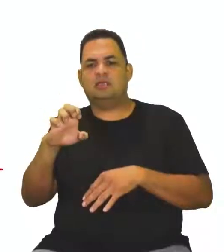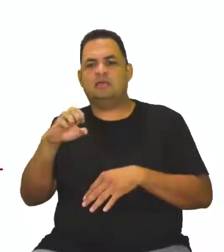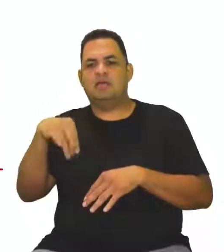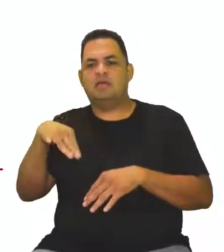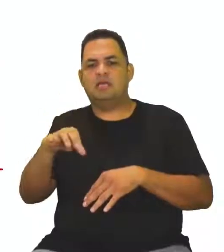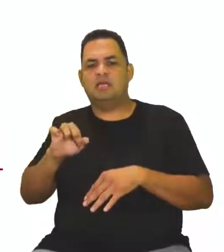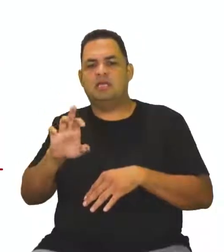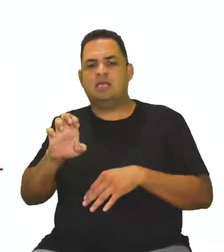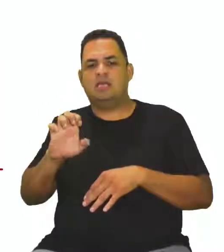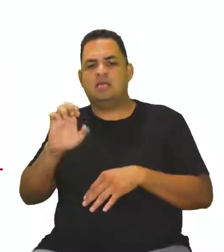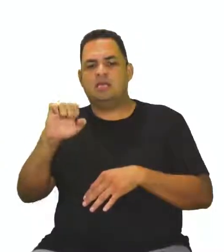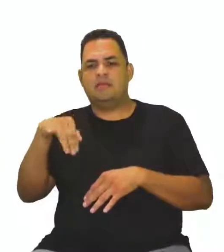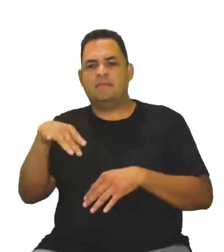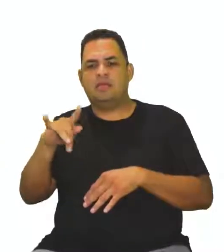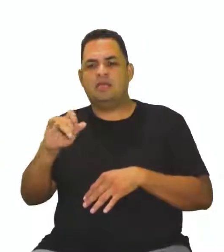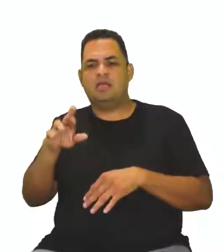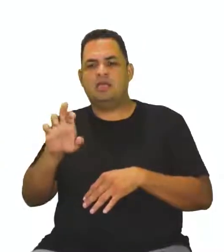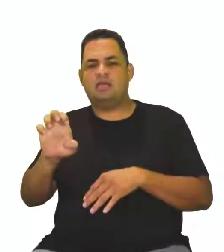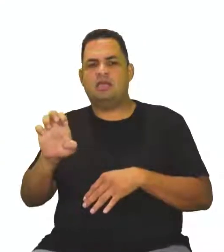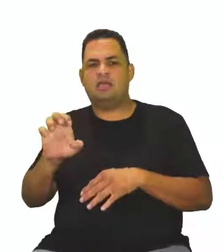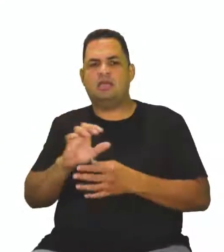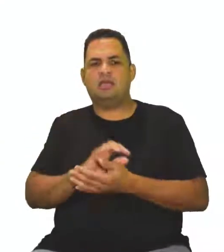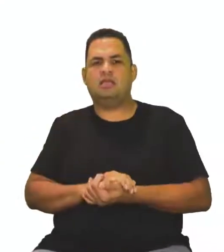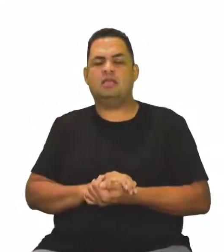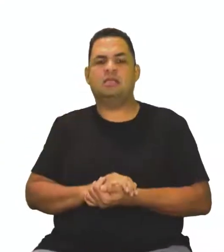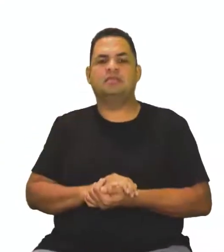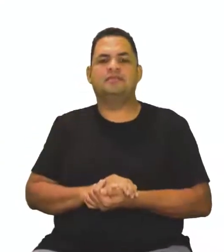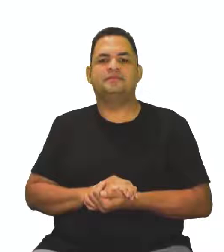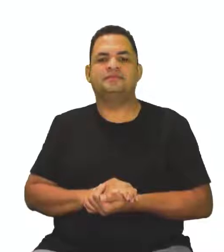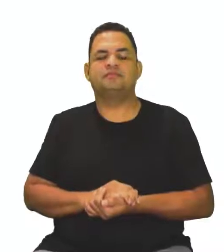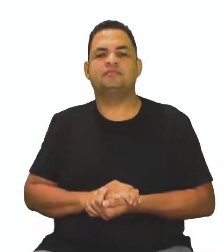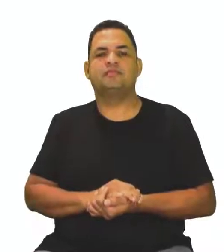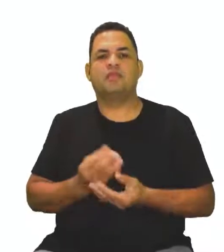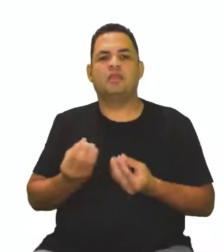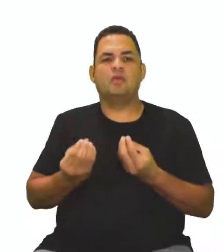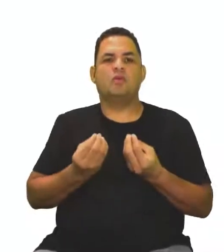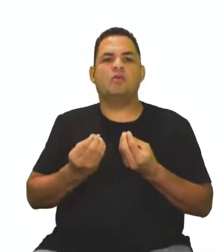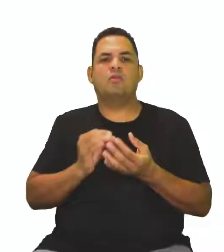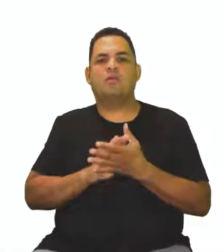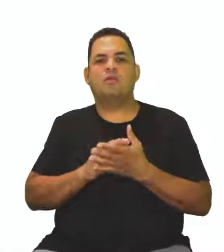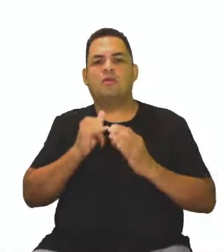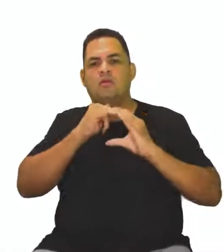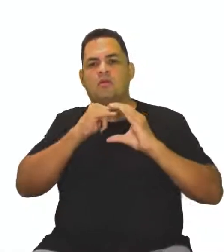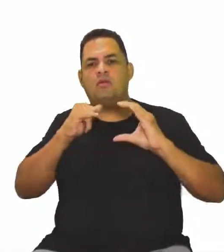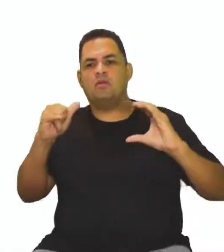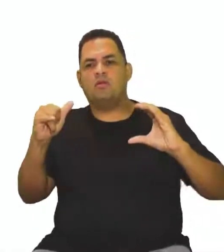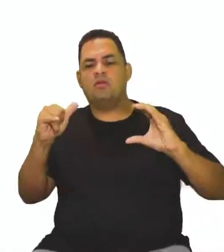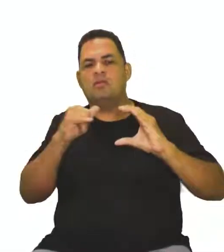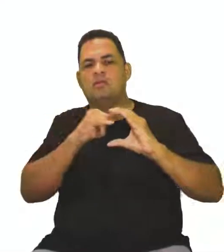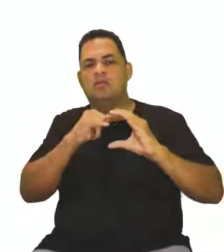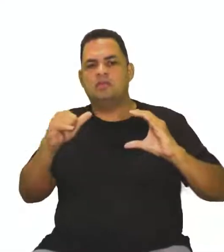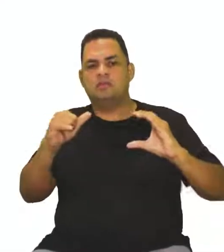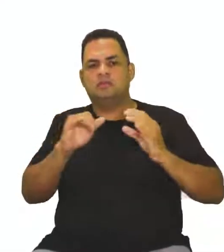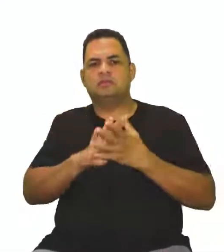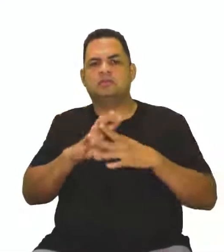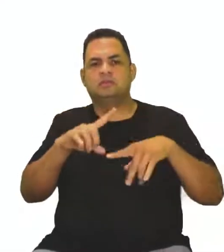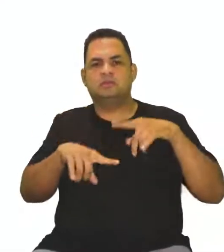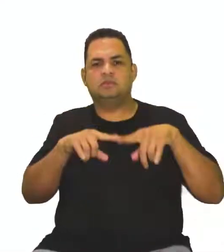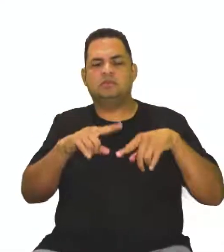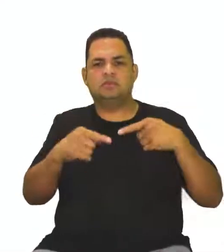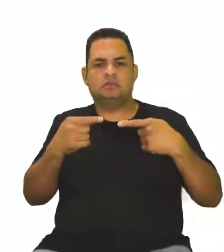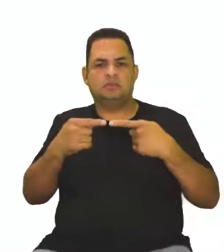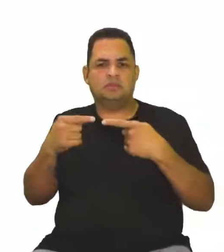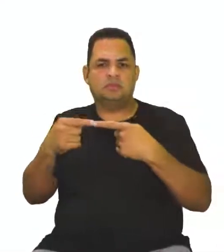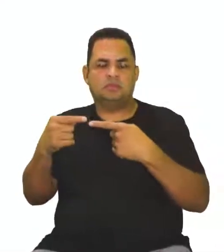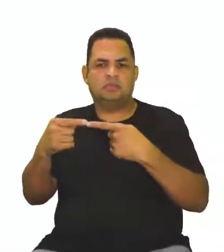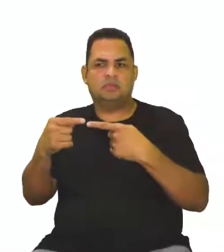bom, pessoal? Entendido? E aqui, como a corrente elétrica passa através dos condutores e dispositivos ligados